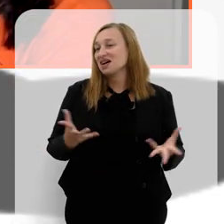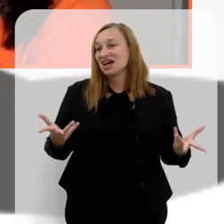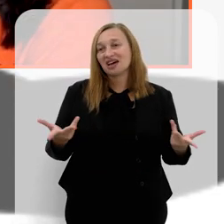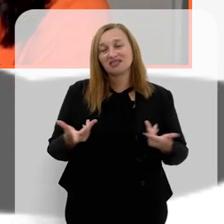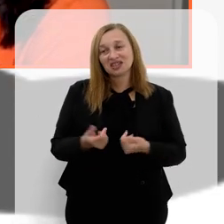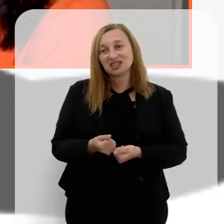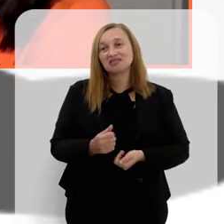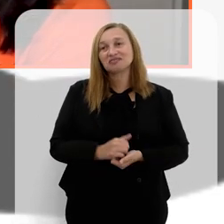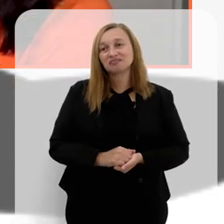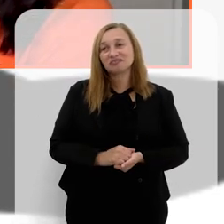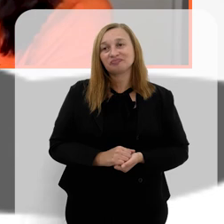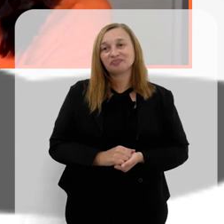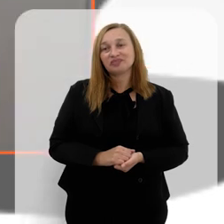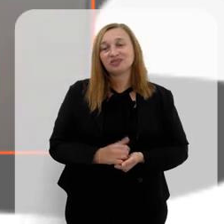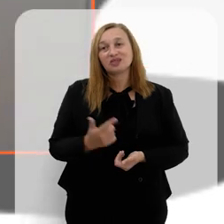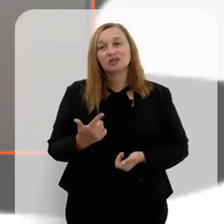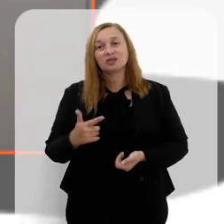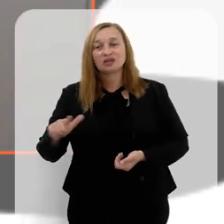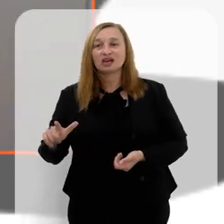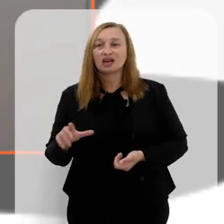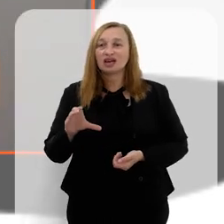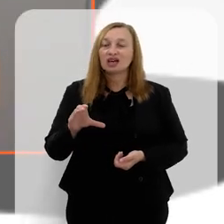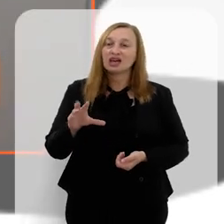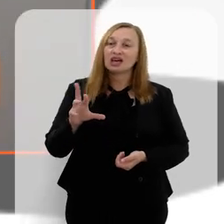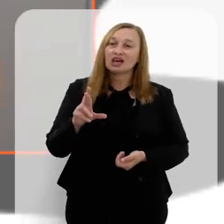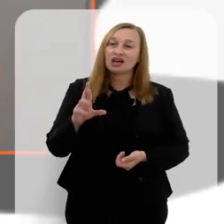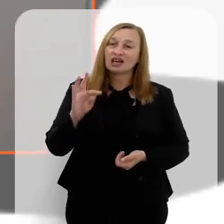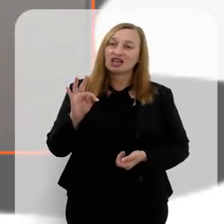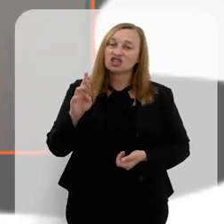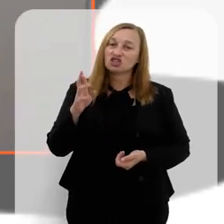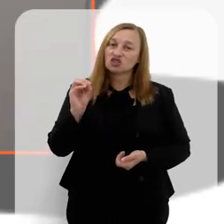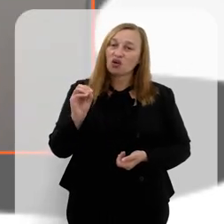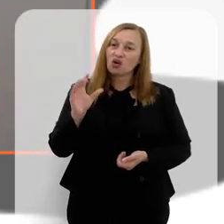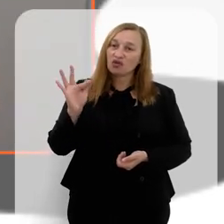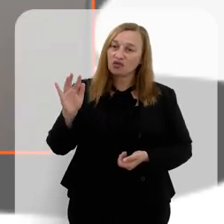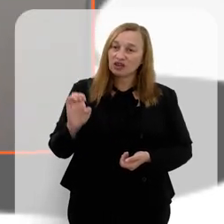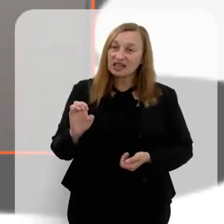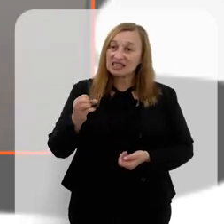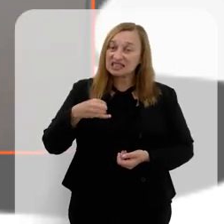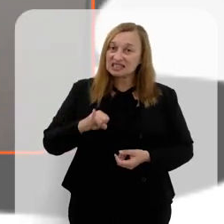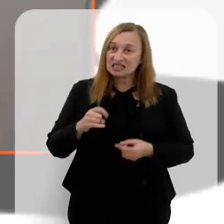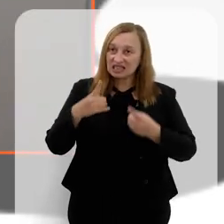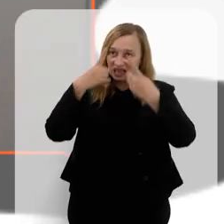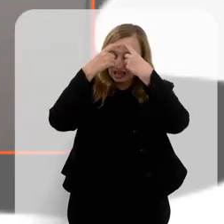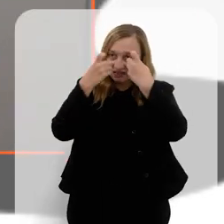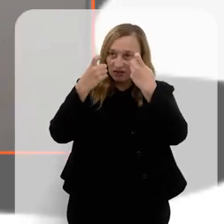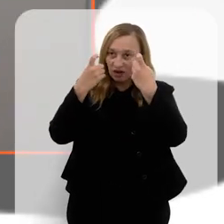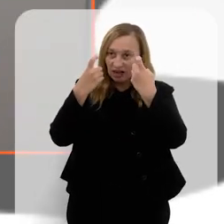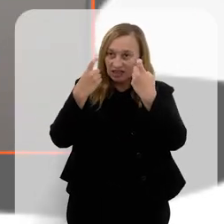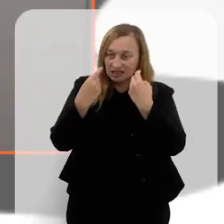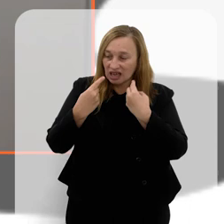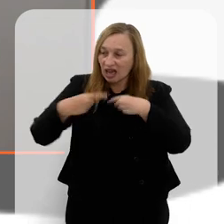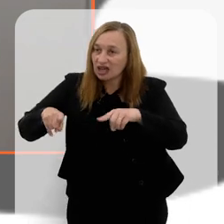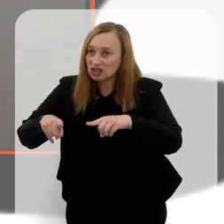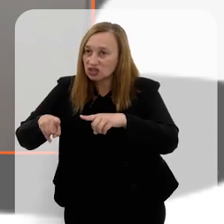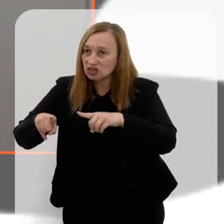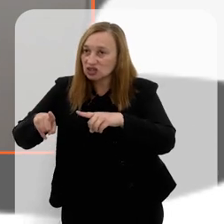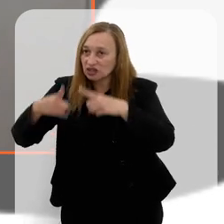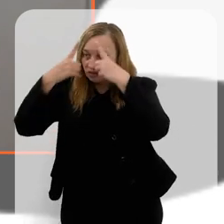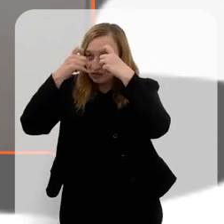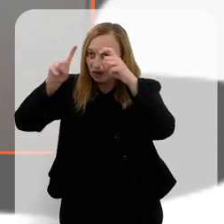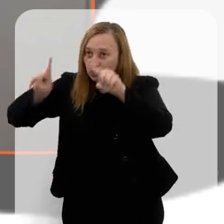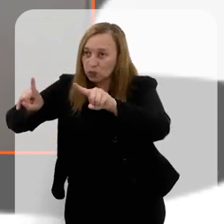ser humano, que maravilha. Aí o Christoph, se a gente responder à violência pela